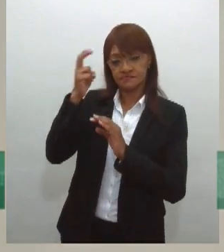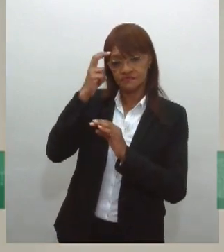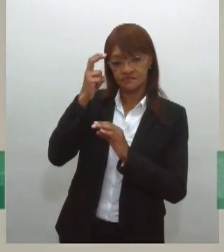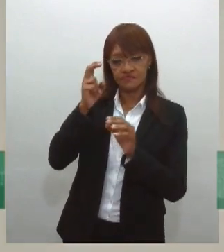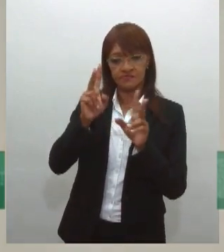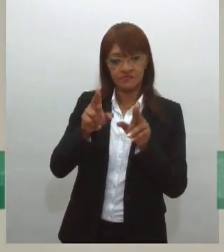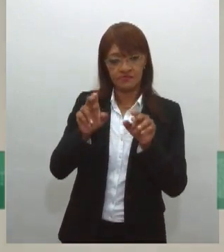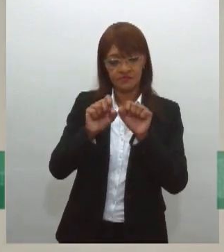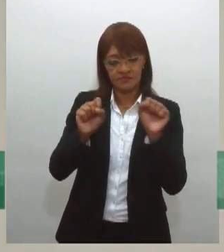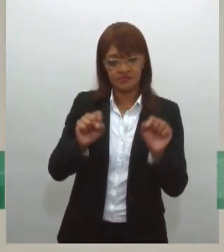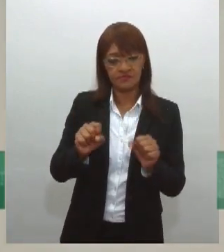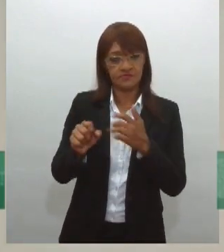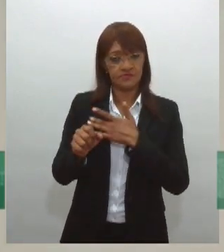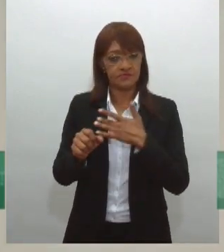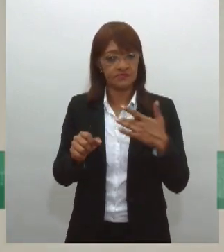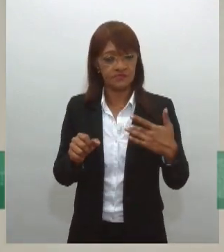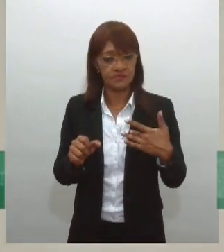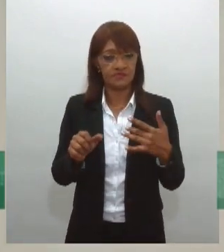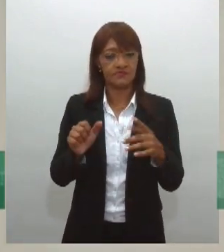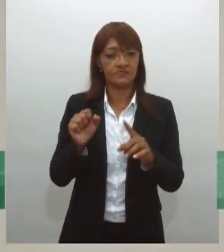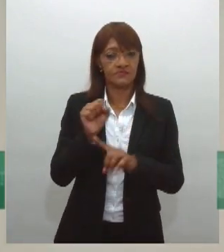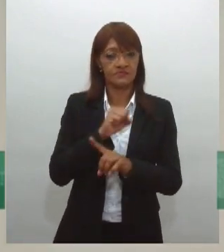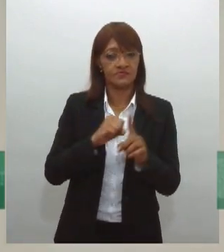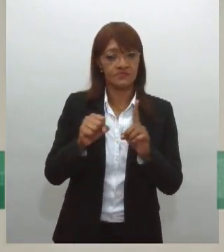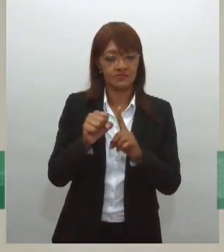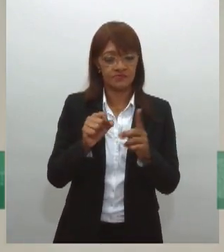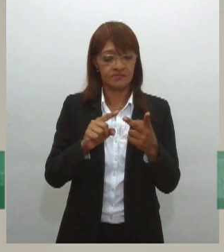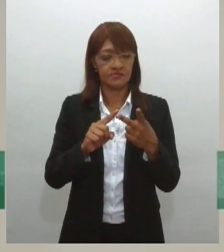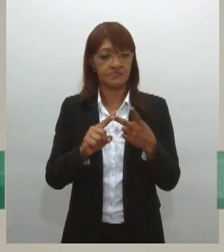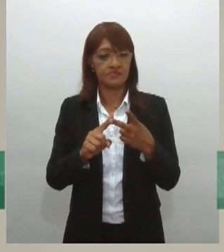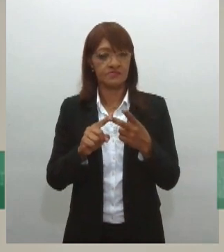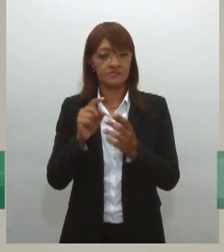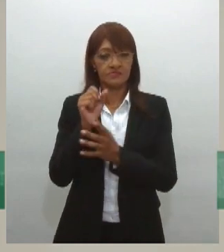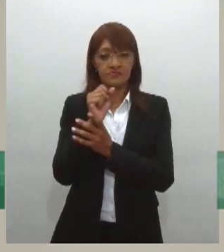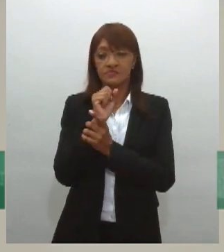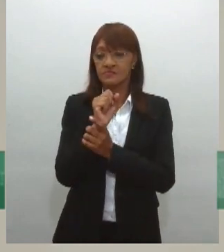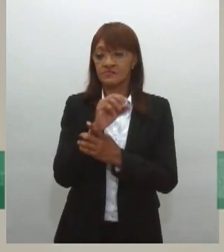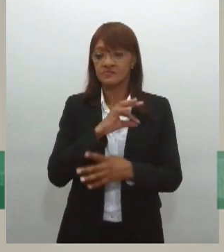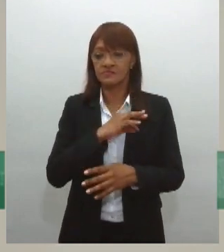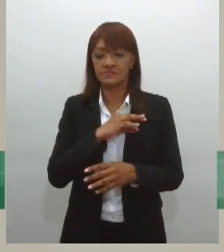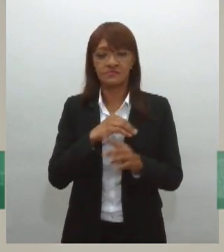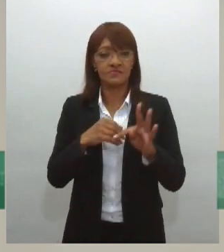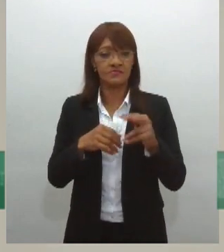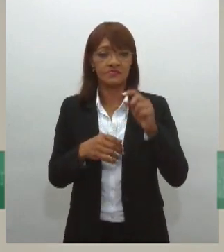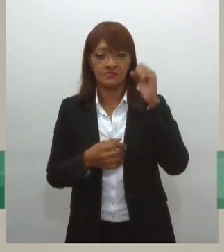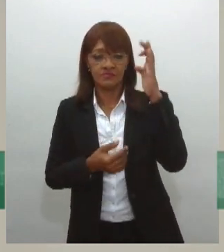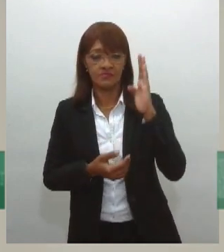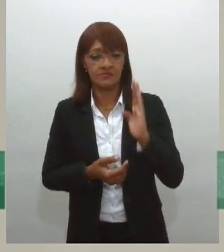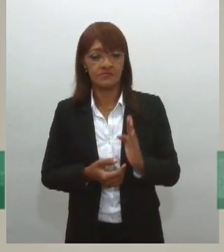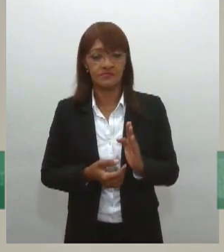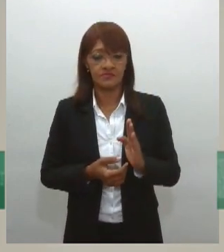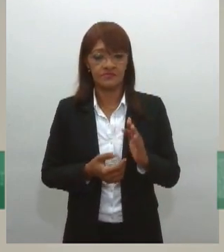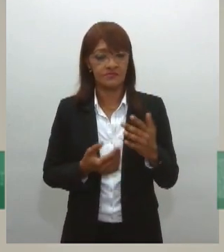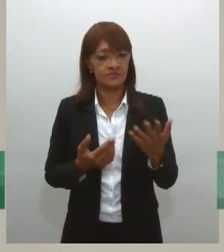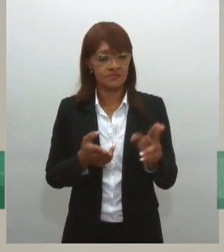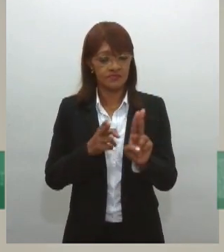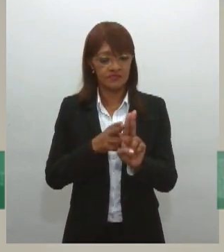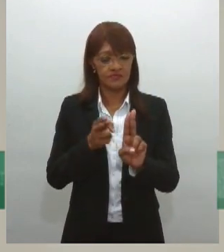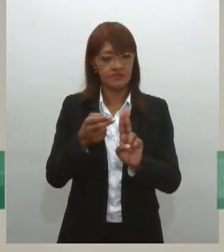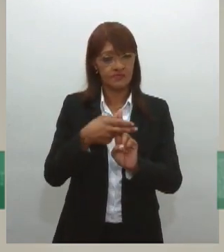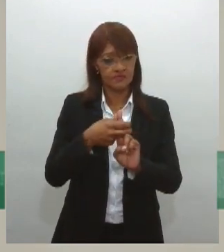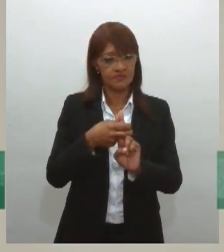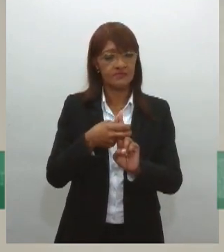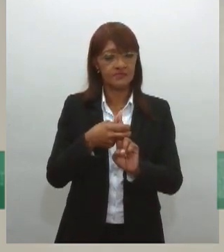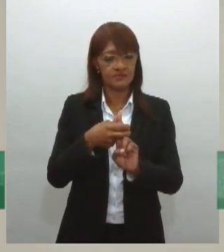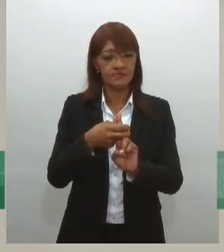assistência social, na segurança pública. E no Brasil, especialmente com a criação do SUS, que é o Sistema Único de